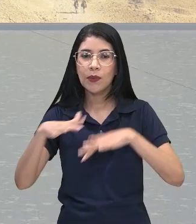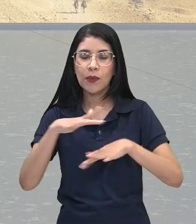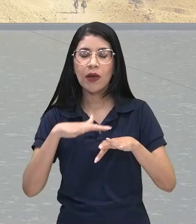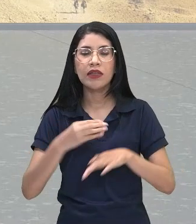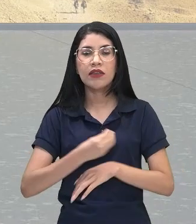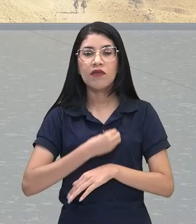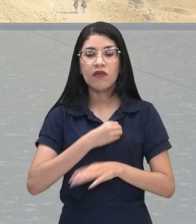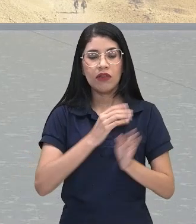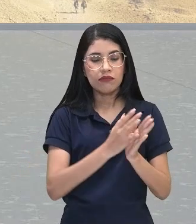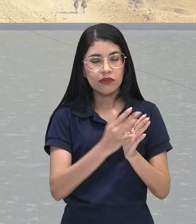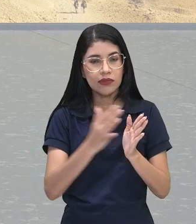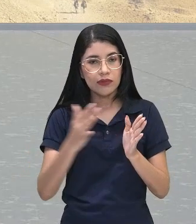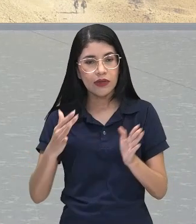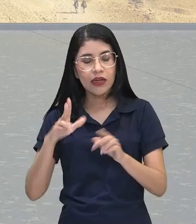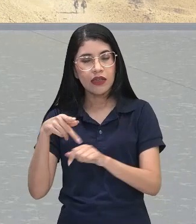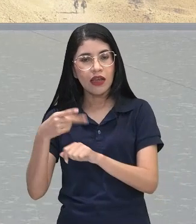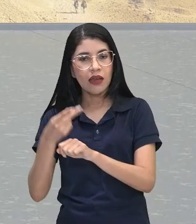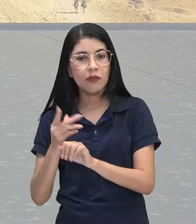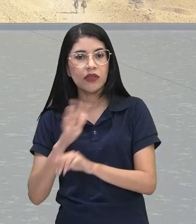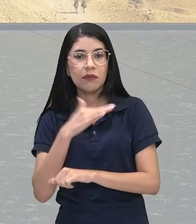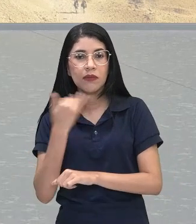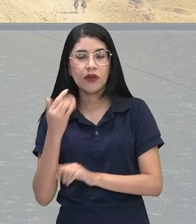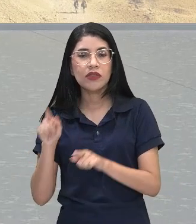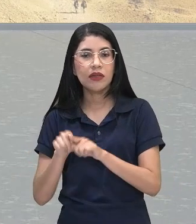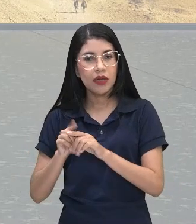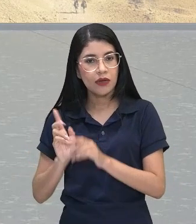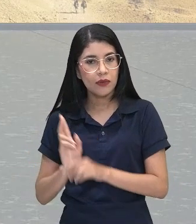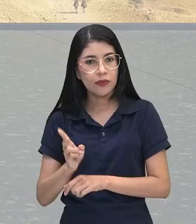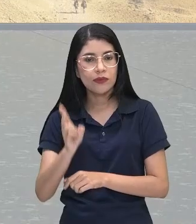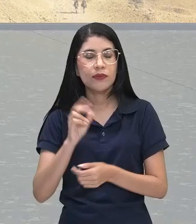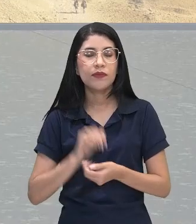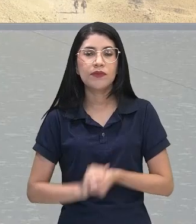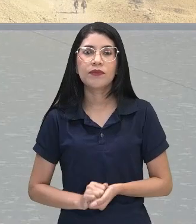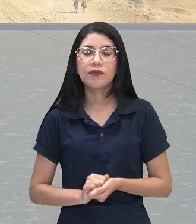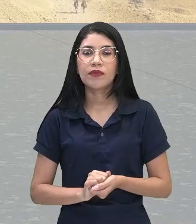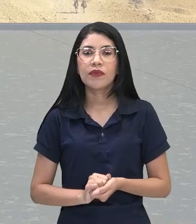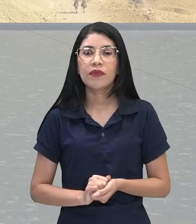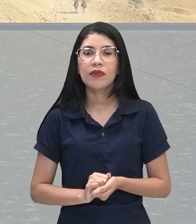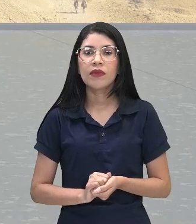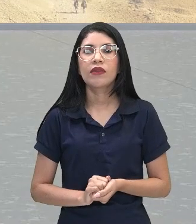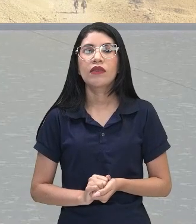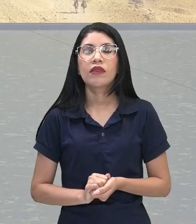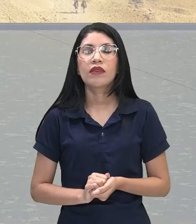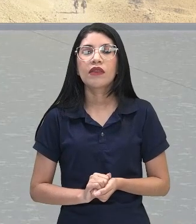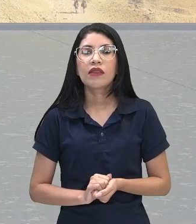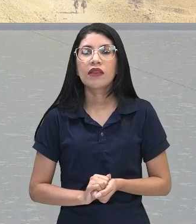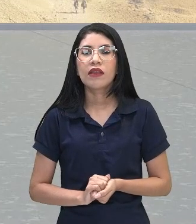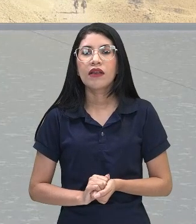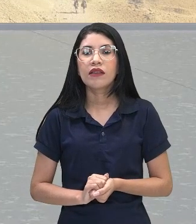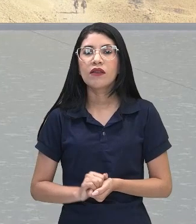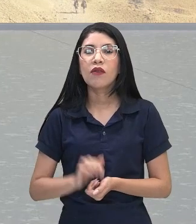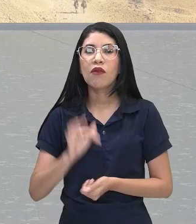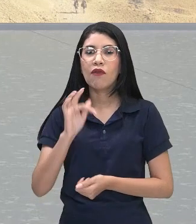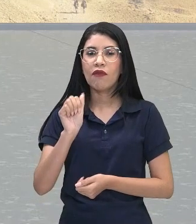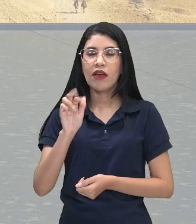a vida e após a morte. O faraó, ele